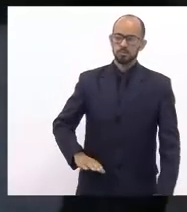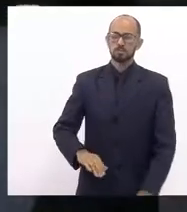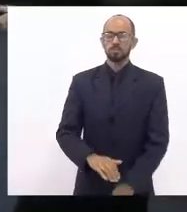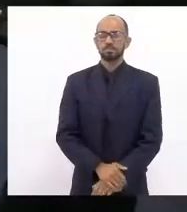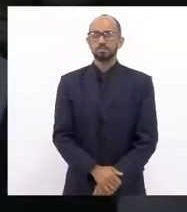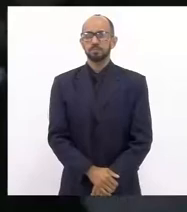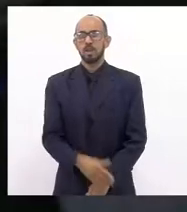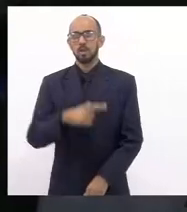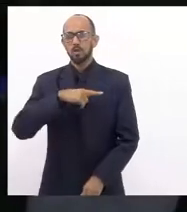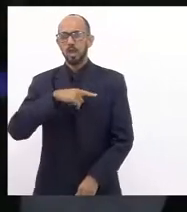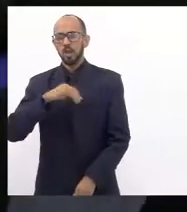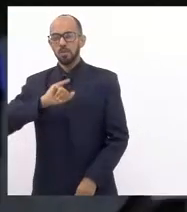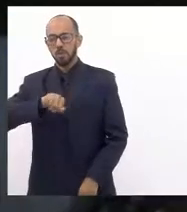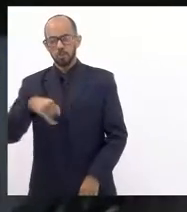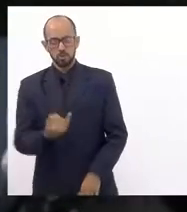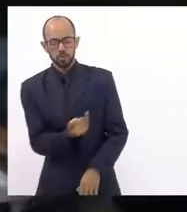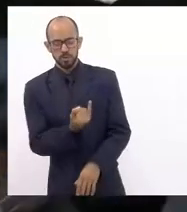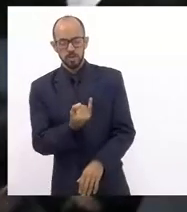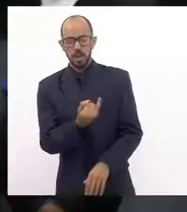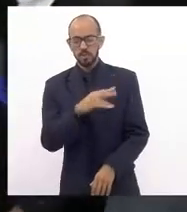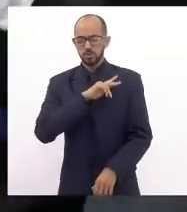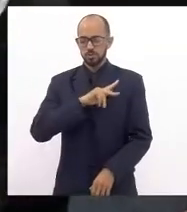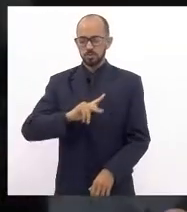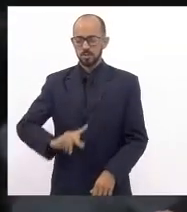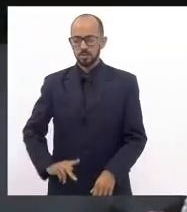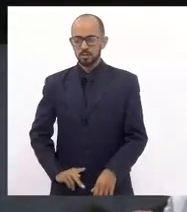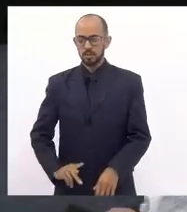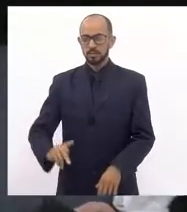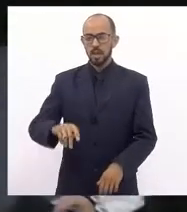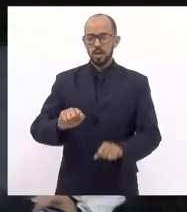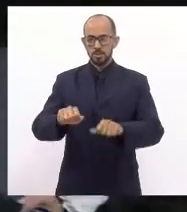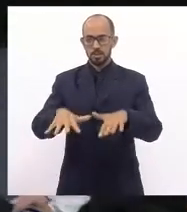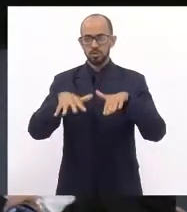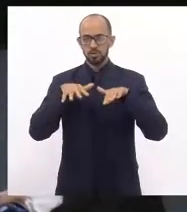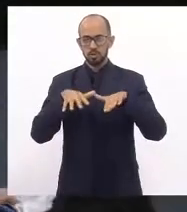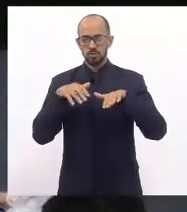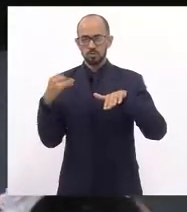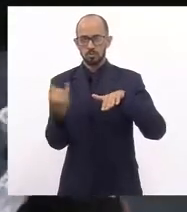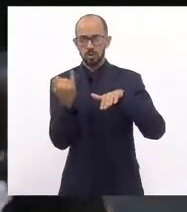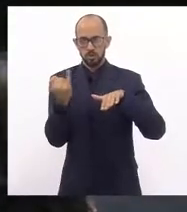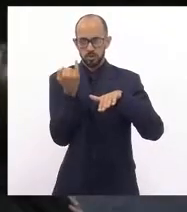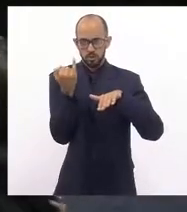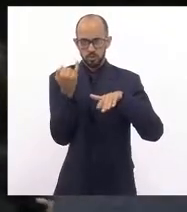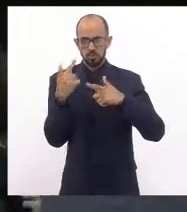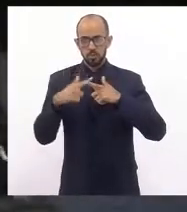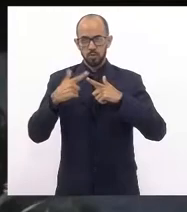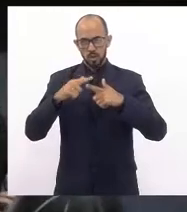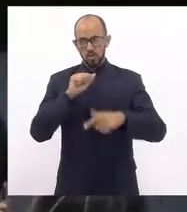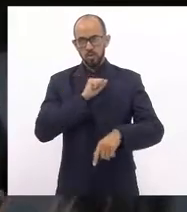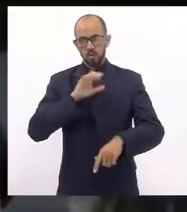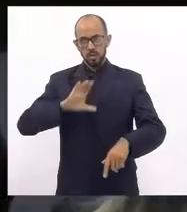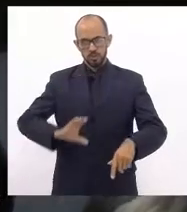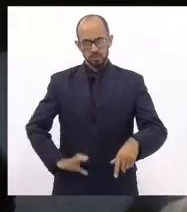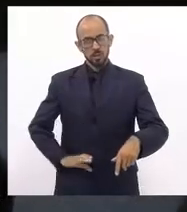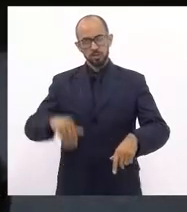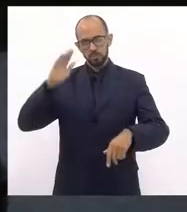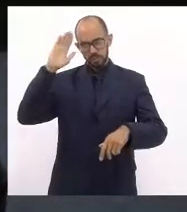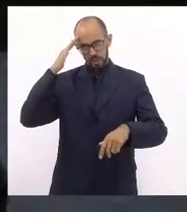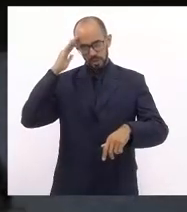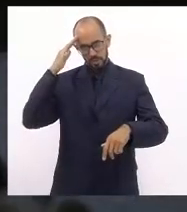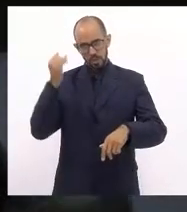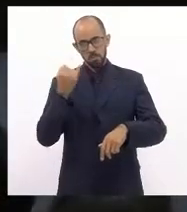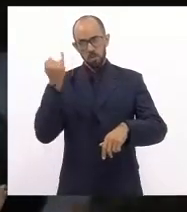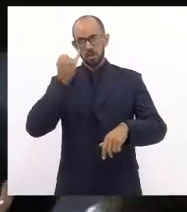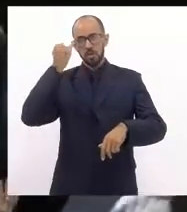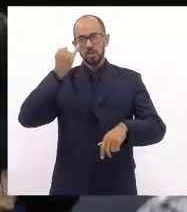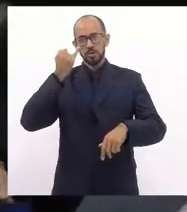Eu tenho tido a oportunidade de presidir sessões importantíssimas, porque o nosso presidente compreende a importância da mulher.